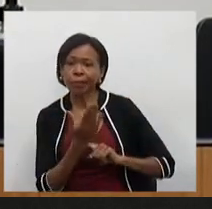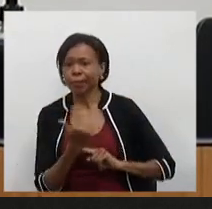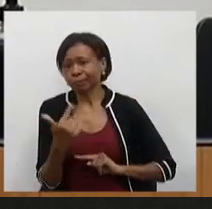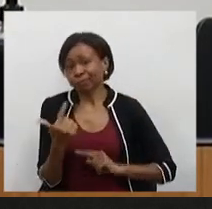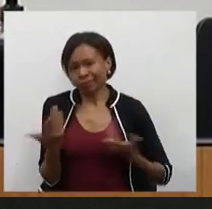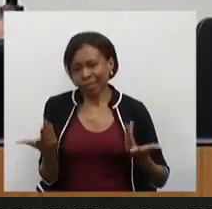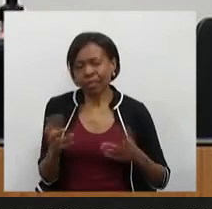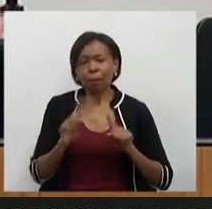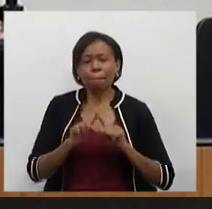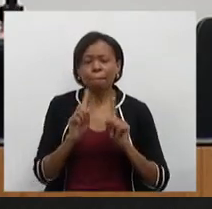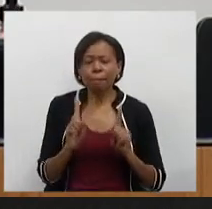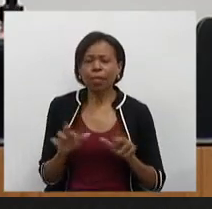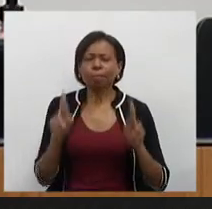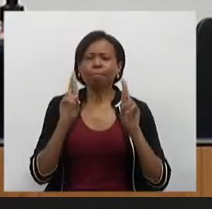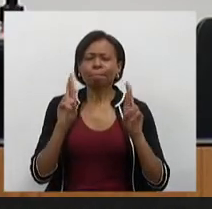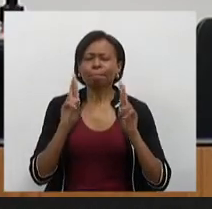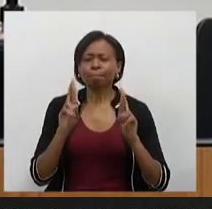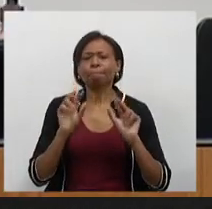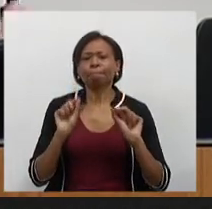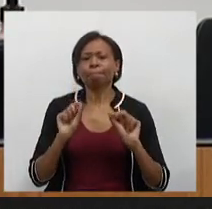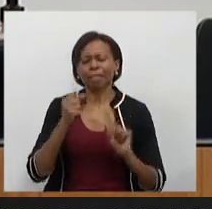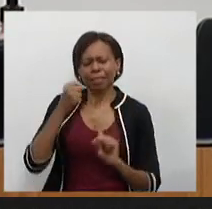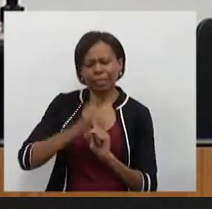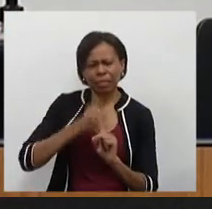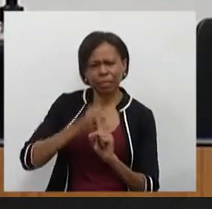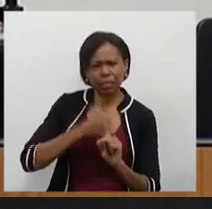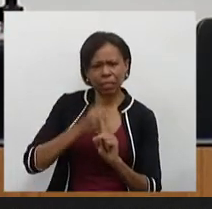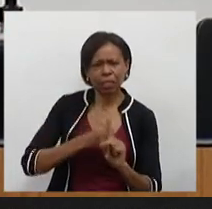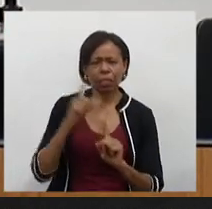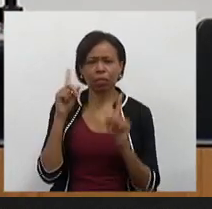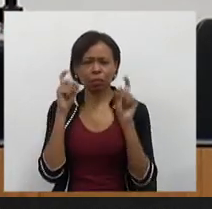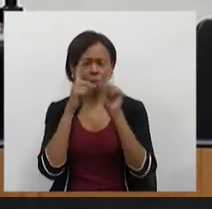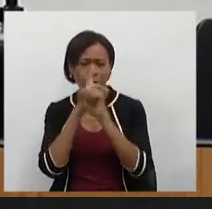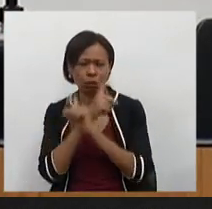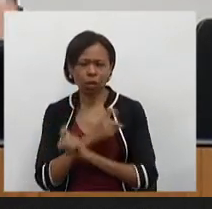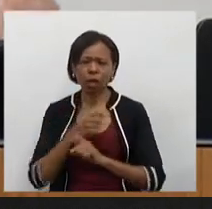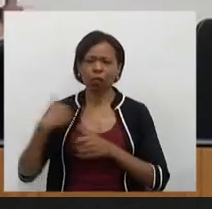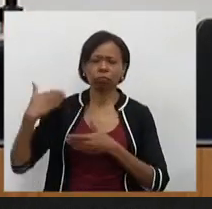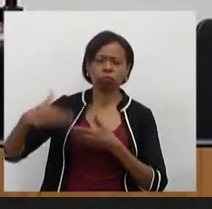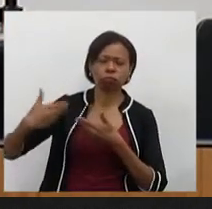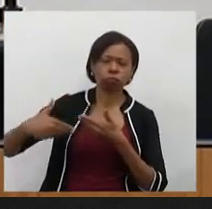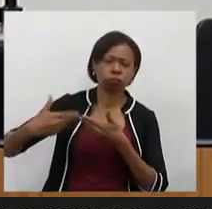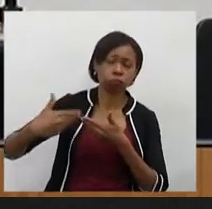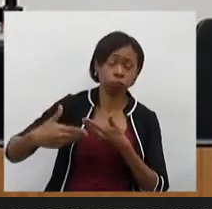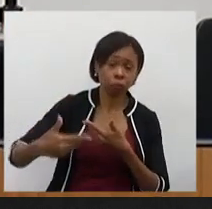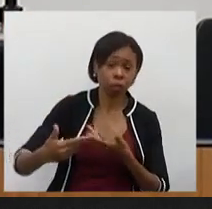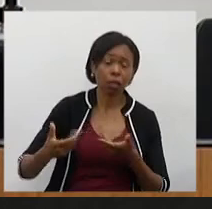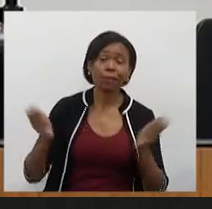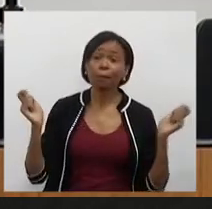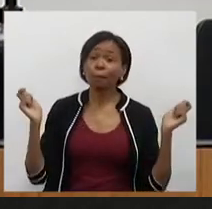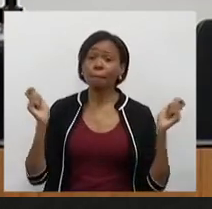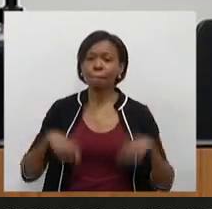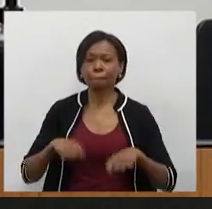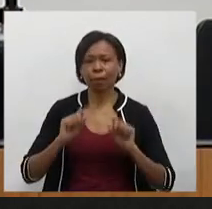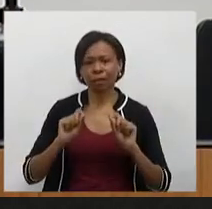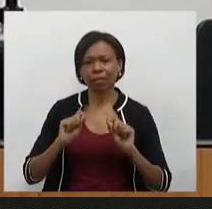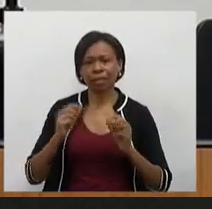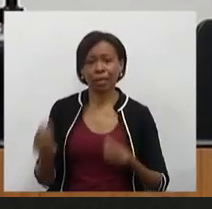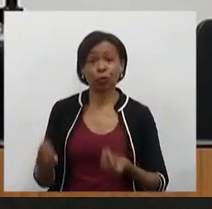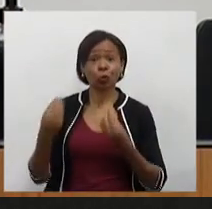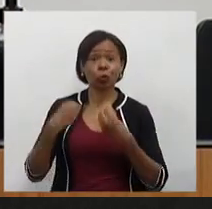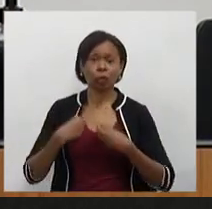essa toda luta, né, com toda essa dificuldade, com esses percalços, possa nos trazer